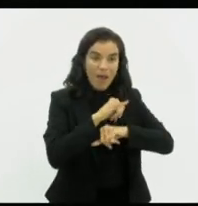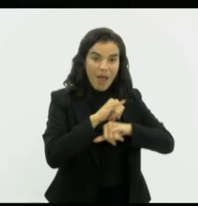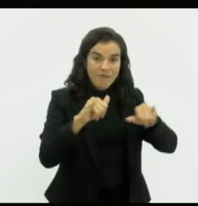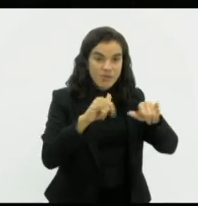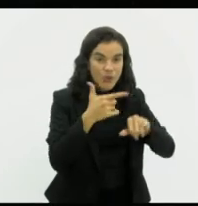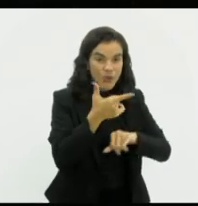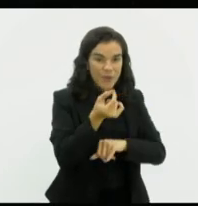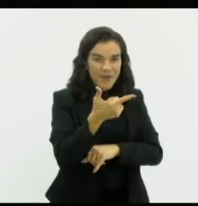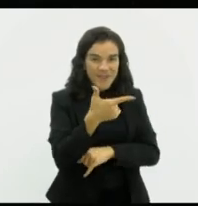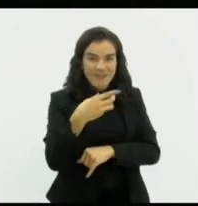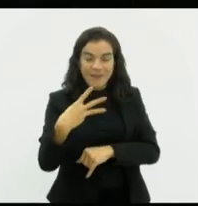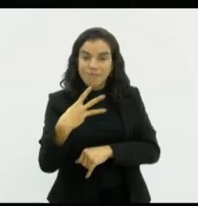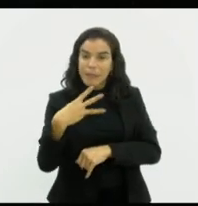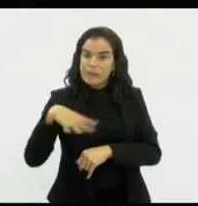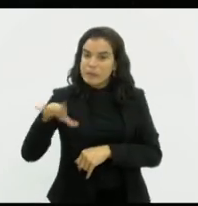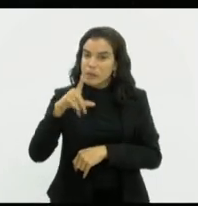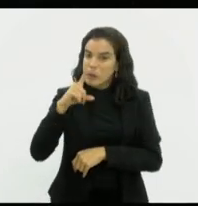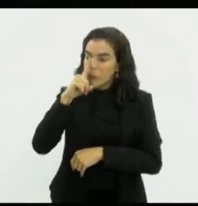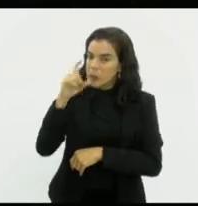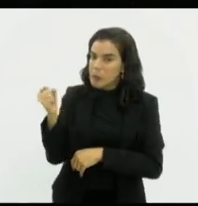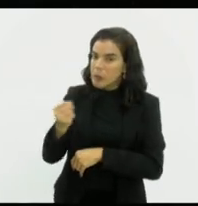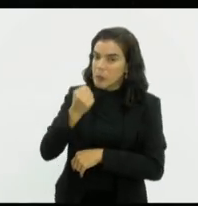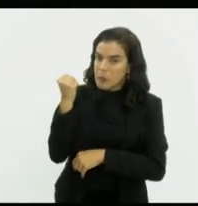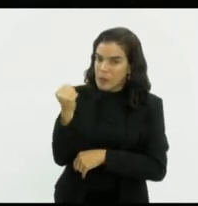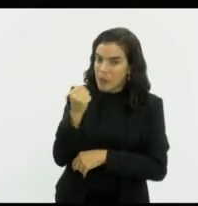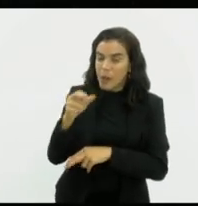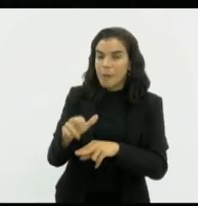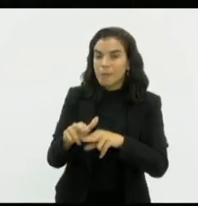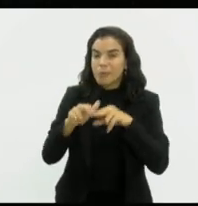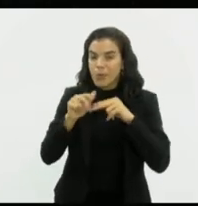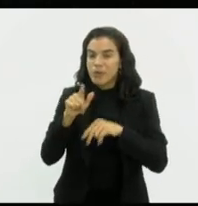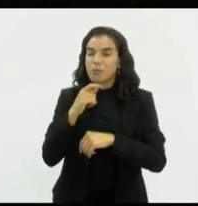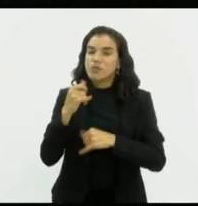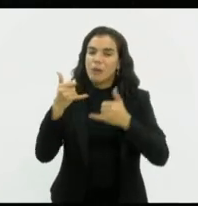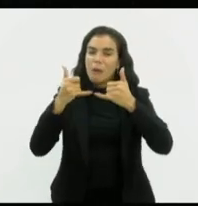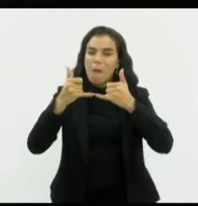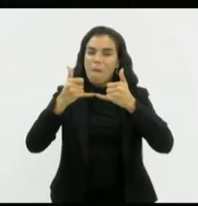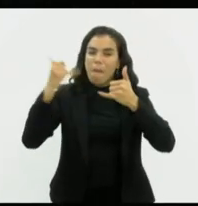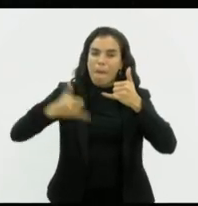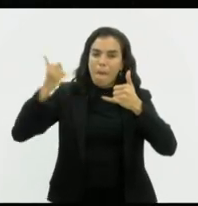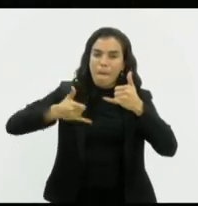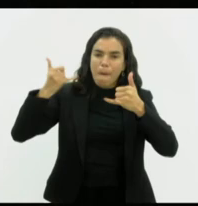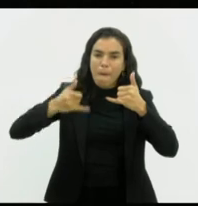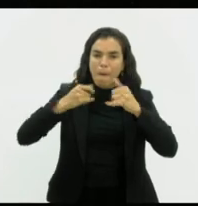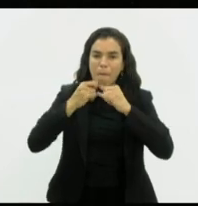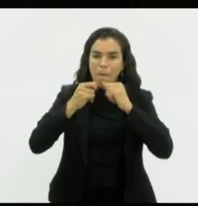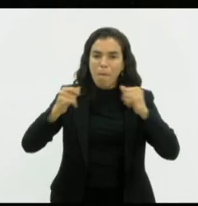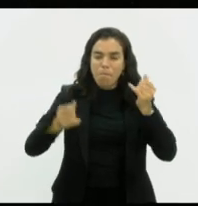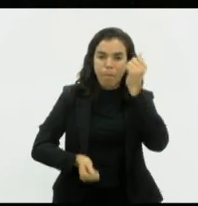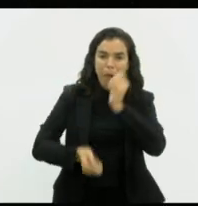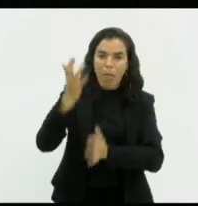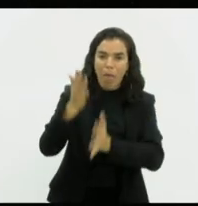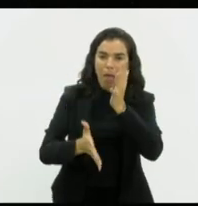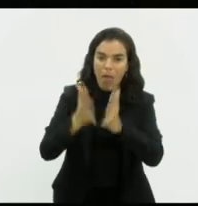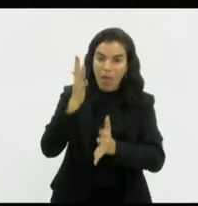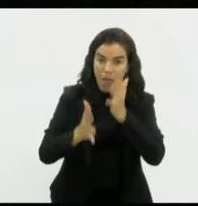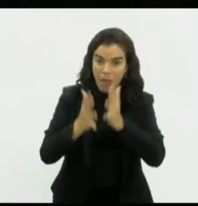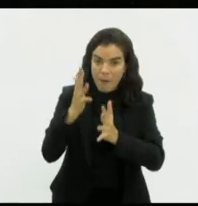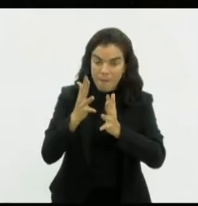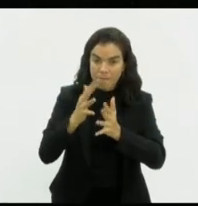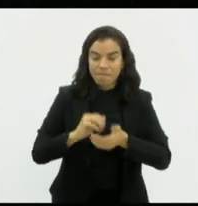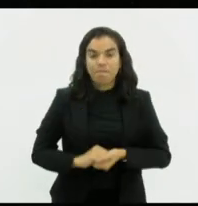23 que a situação estava crítica e, por isso mesmo, poderia dar um curto-circuito e aí aumentando o risco de